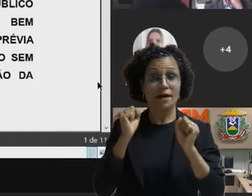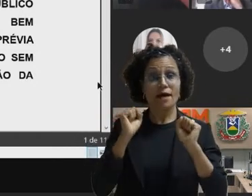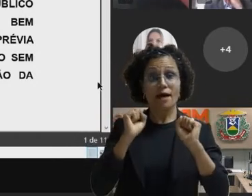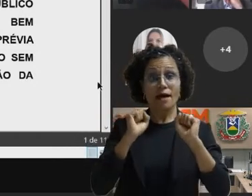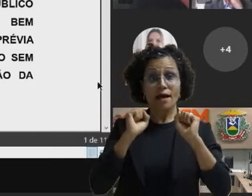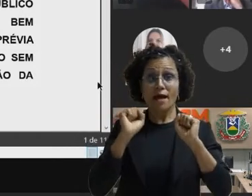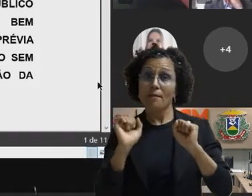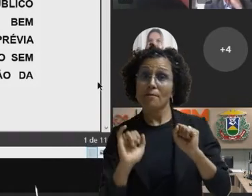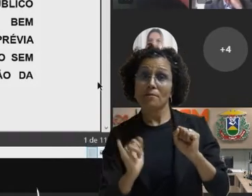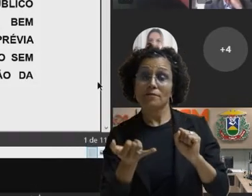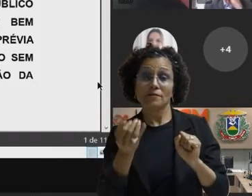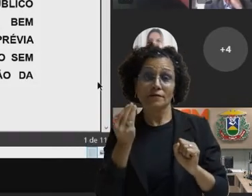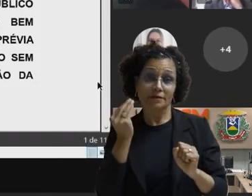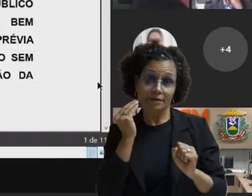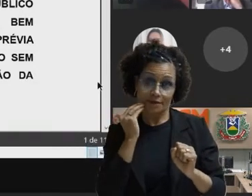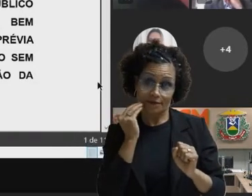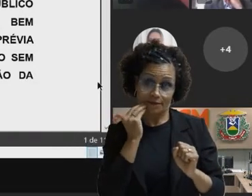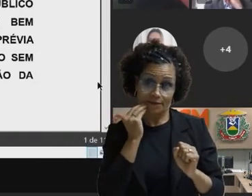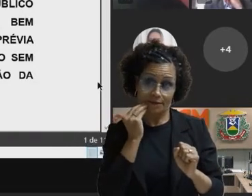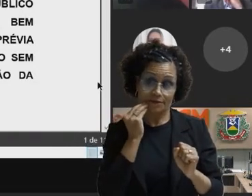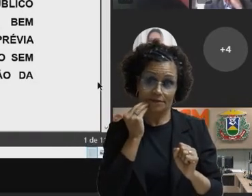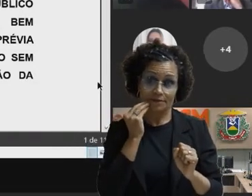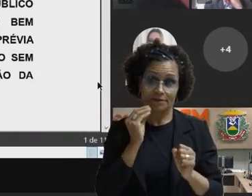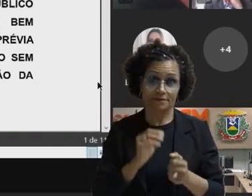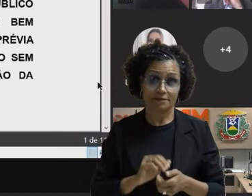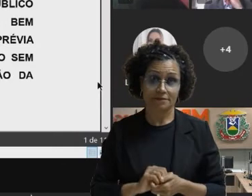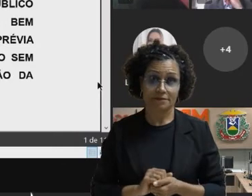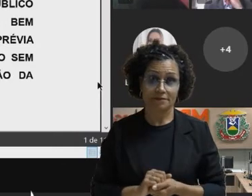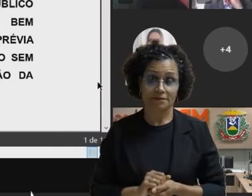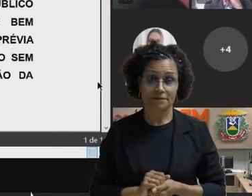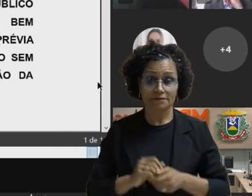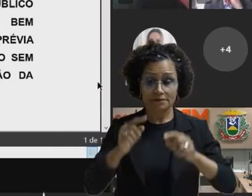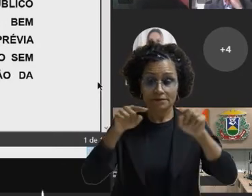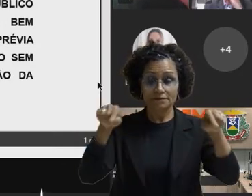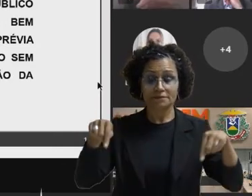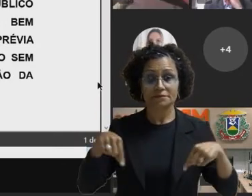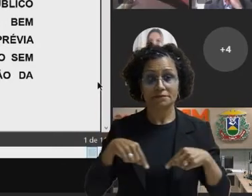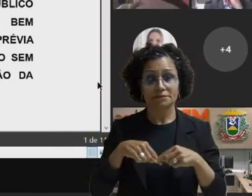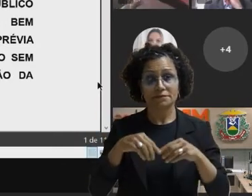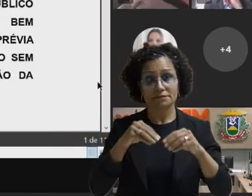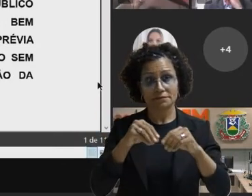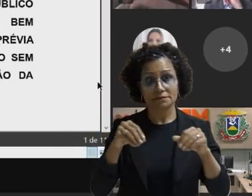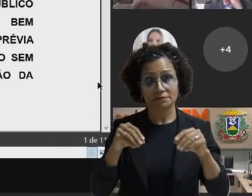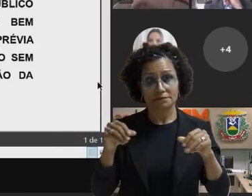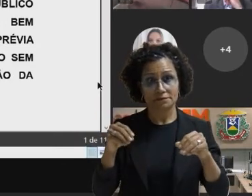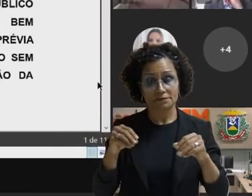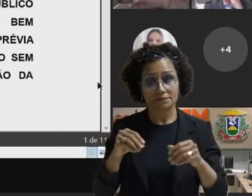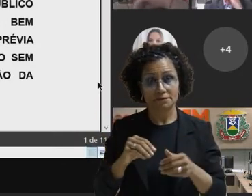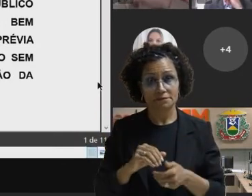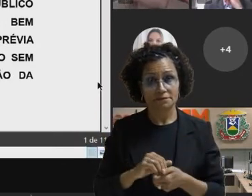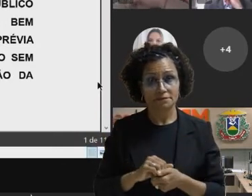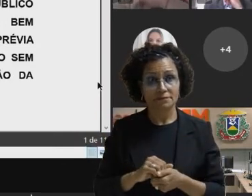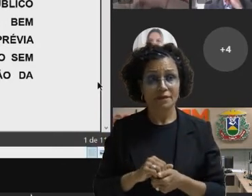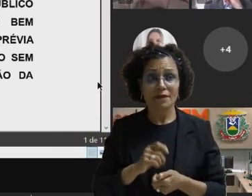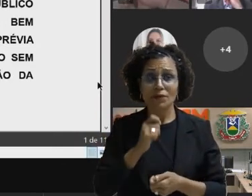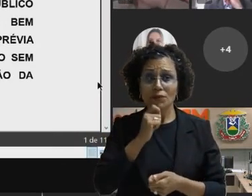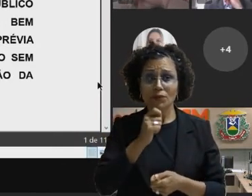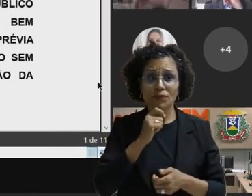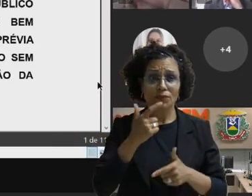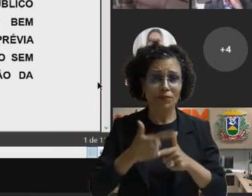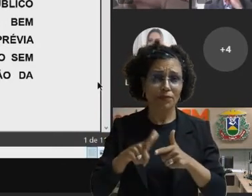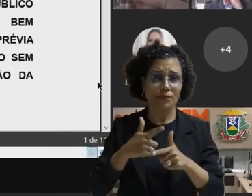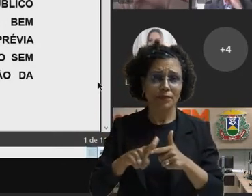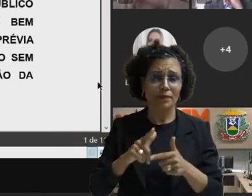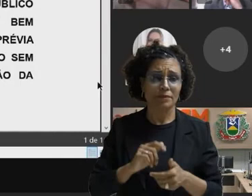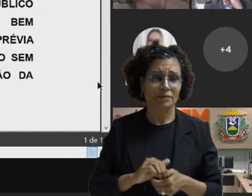de negócio, você pode ficar com um pedaço de terra no possível. Eu queria ter esse tipo de